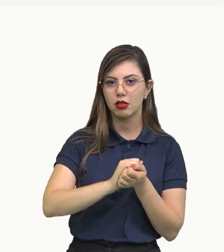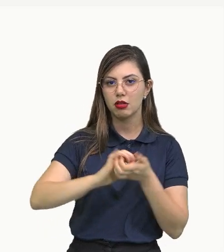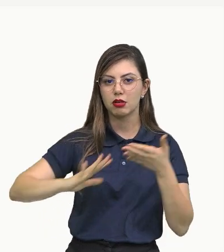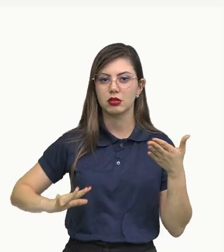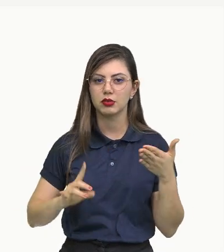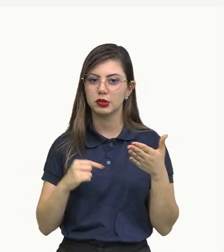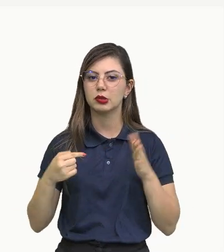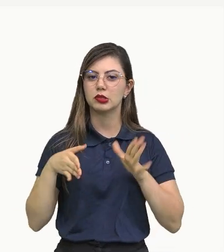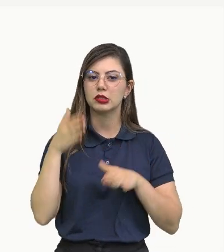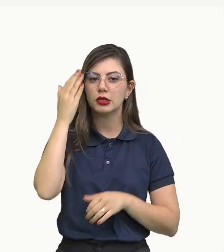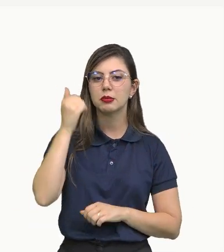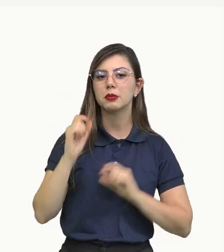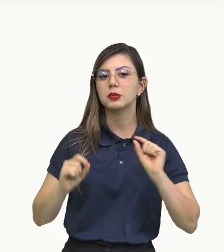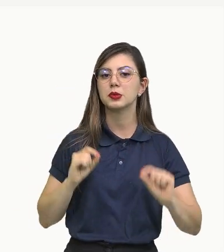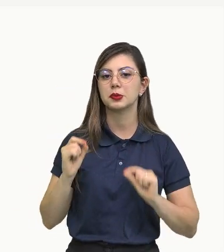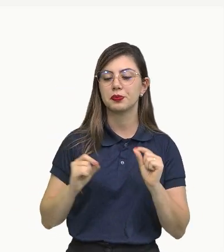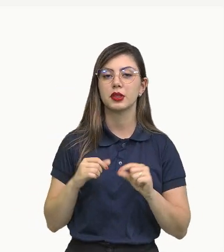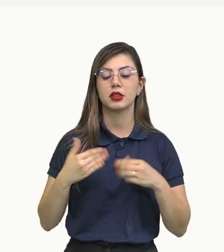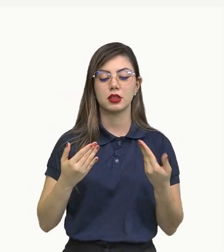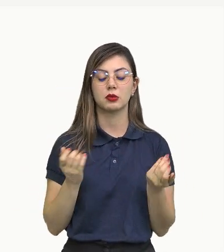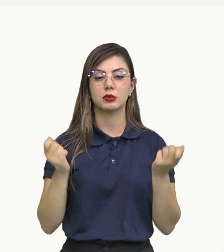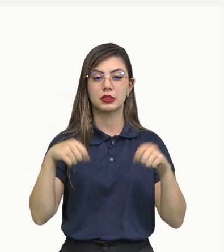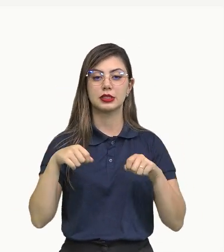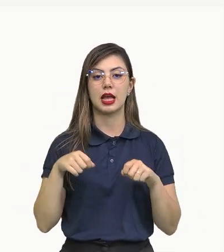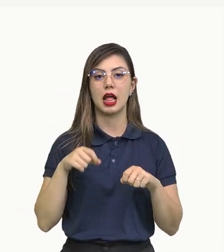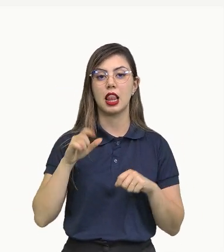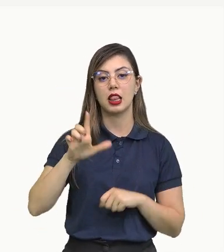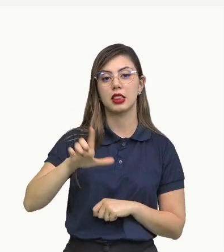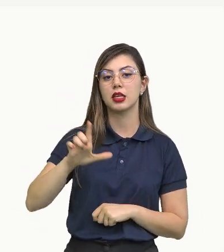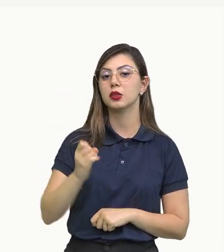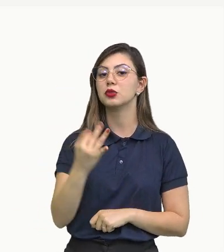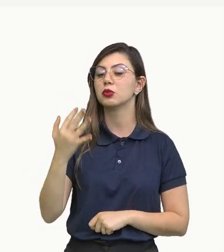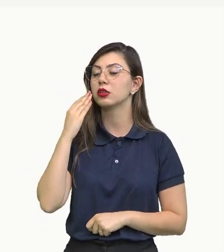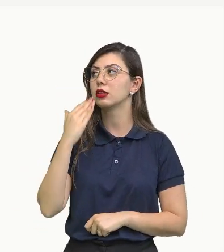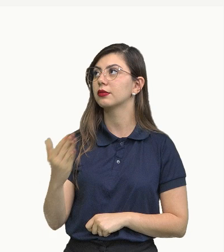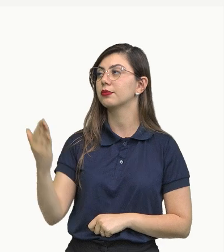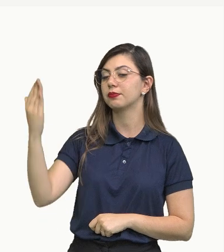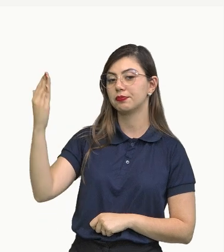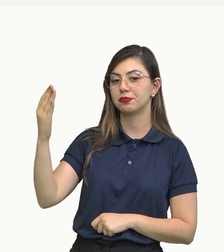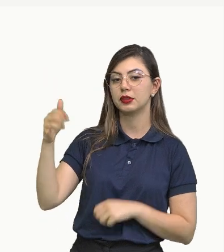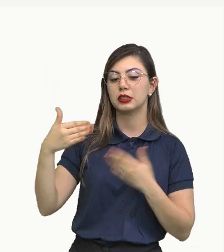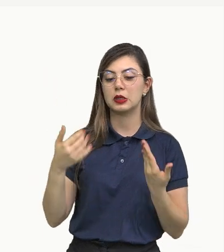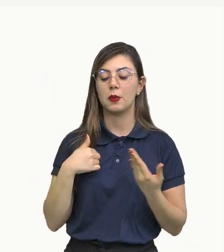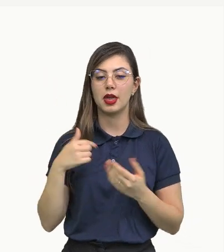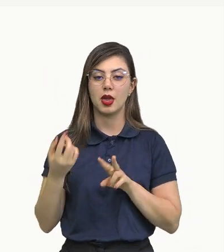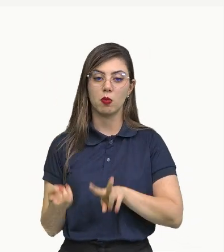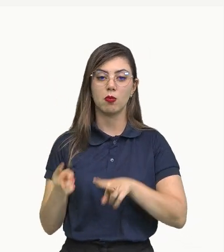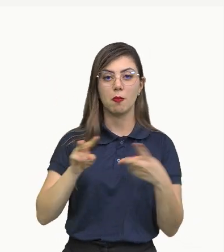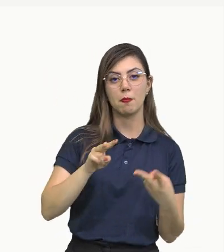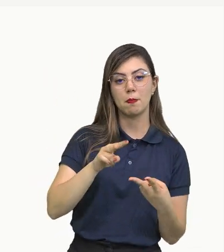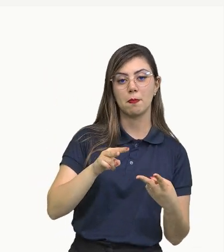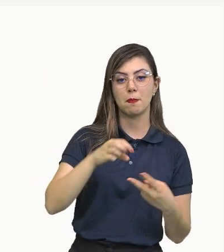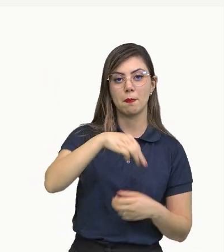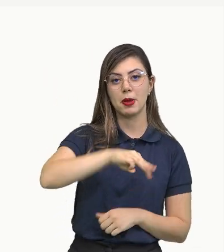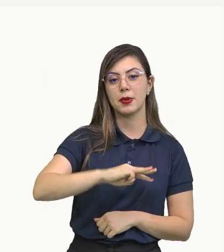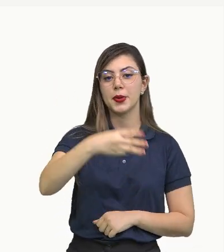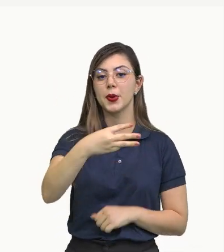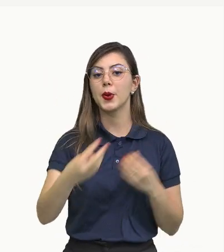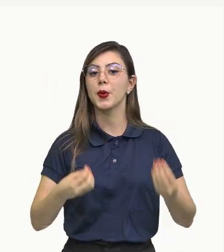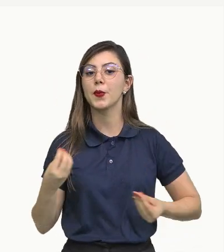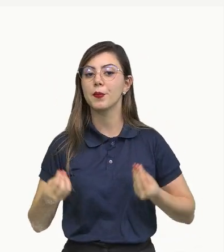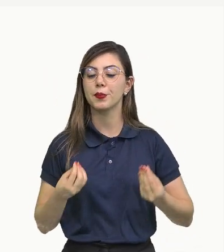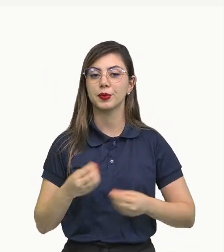nós já sabemos que a capacidade em litros é essa. E para fazer a transformação para metros cúbicos, o que é que vai ser